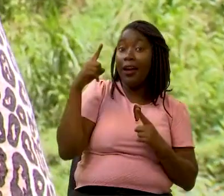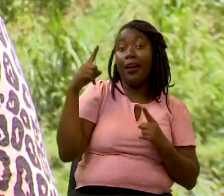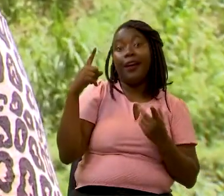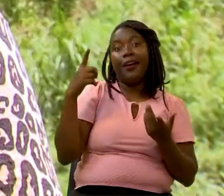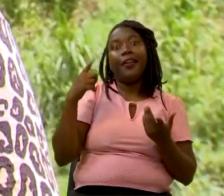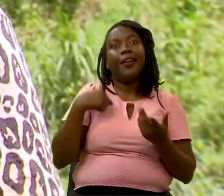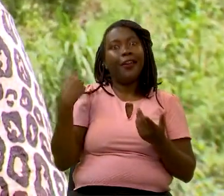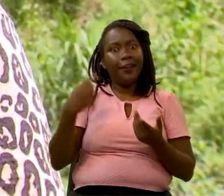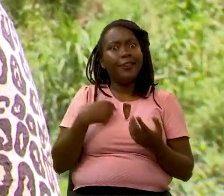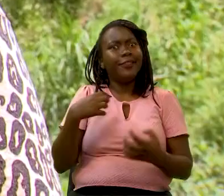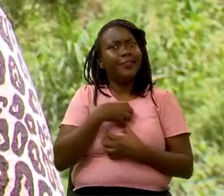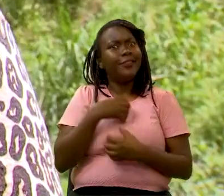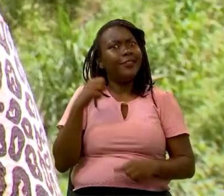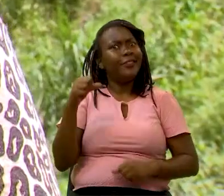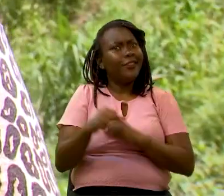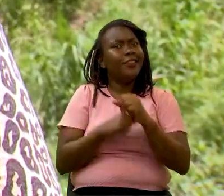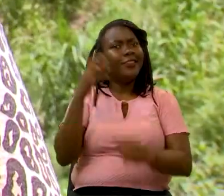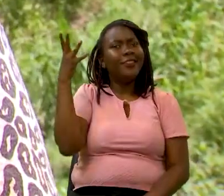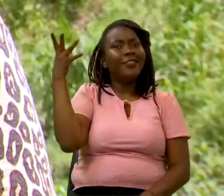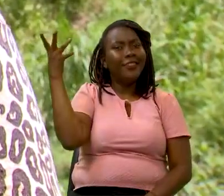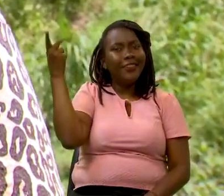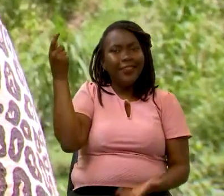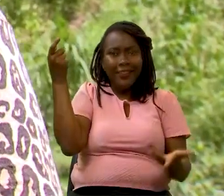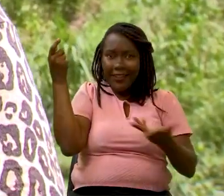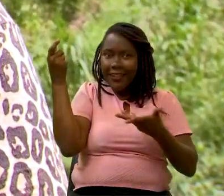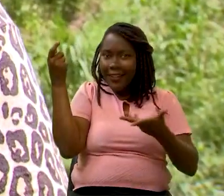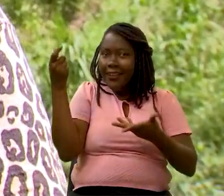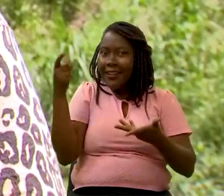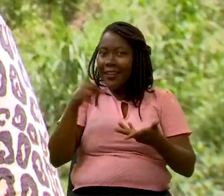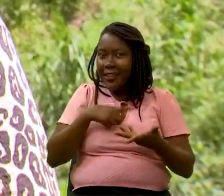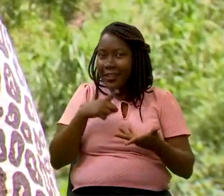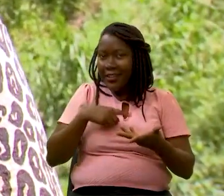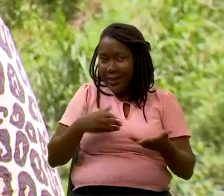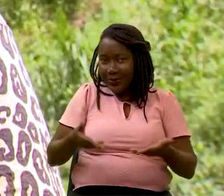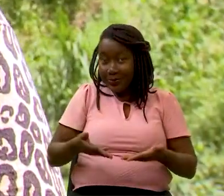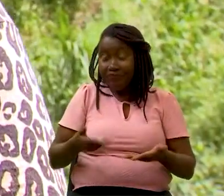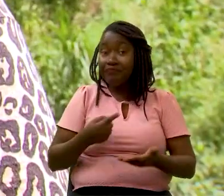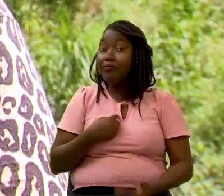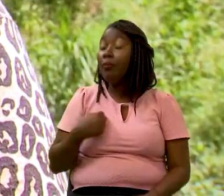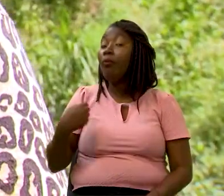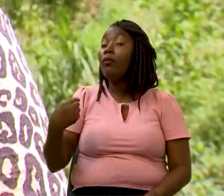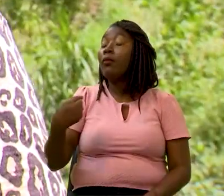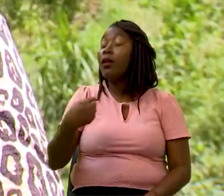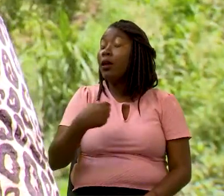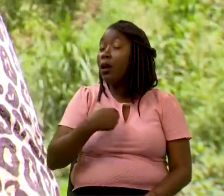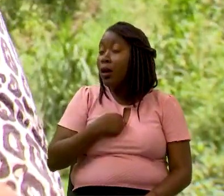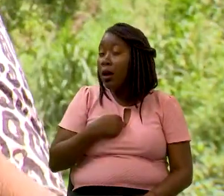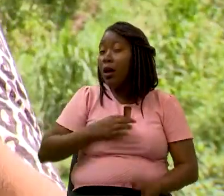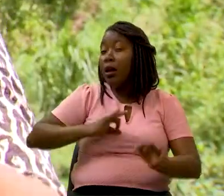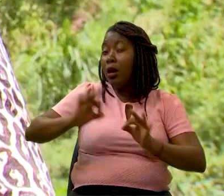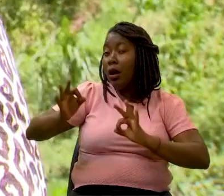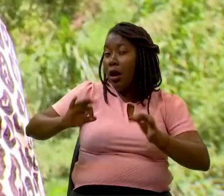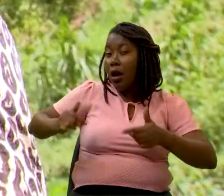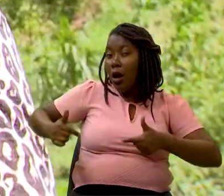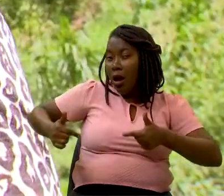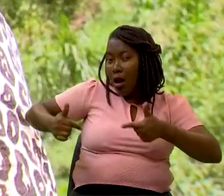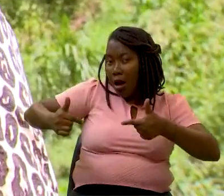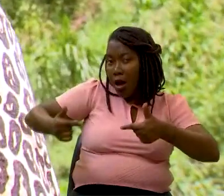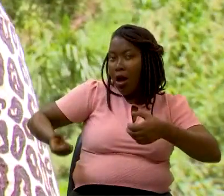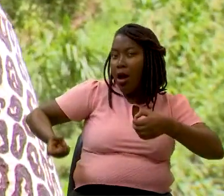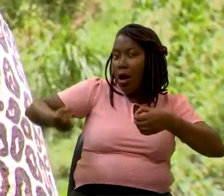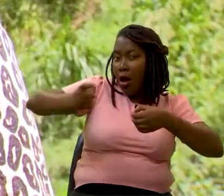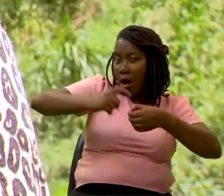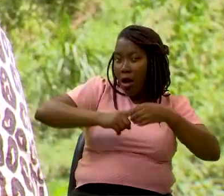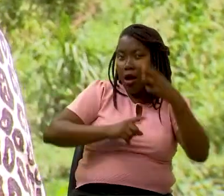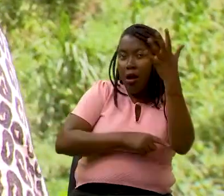calor. Então a gente já está sentindo essas alterações climáticas agora, né, no presente. E a gente fazendo essas ações